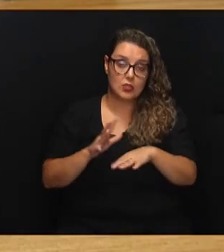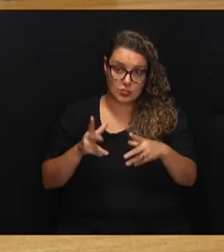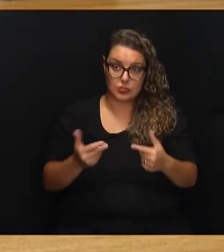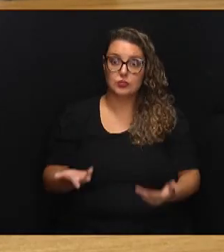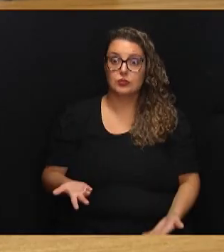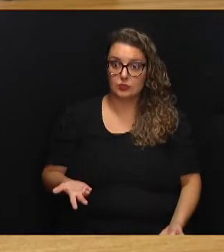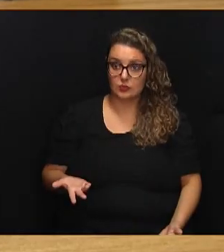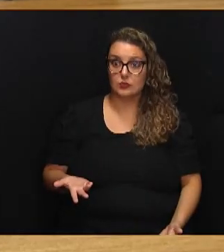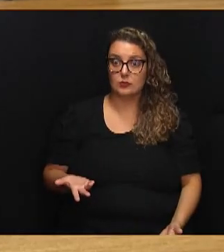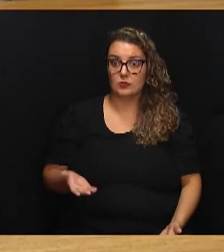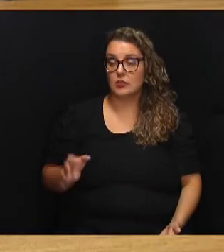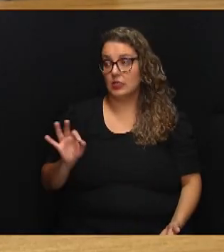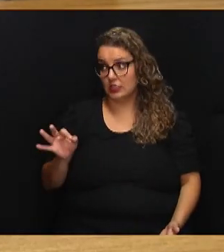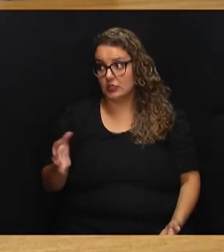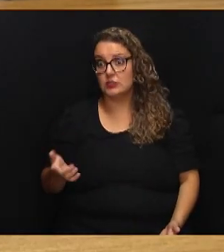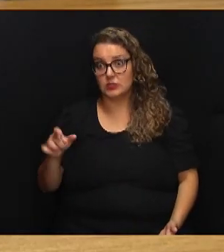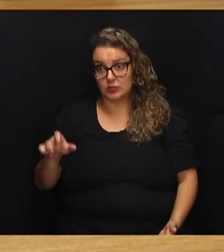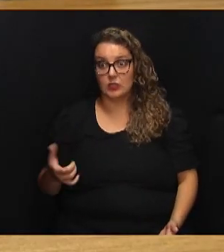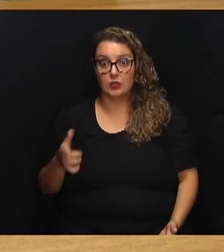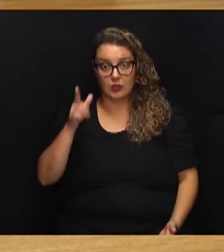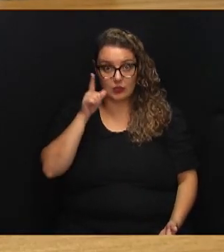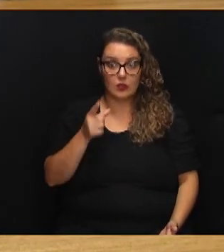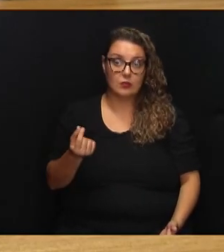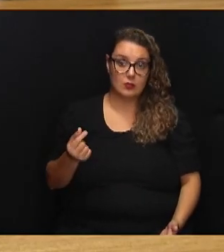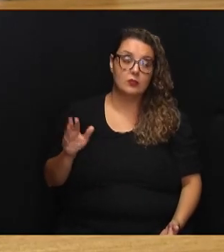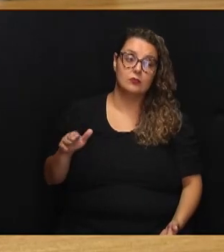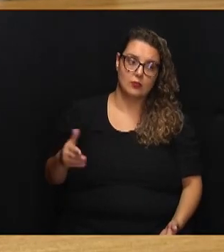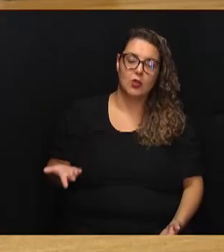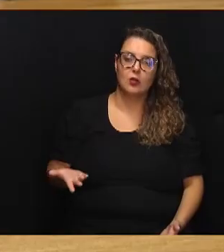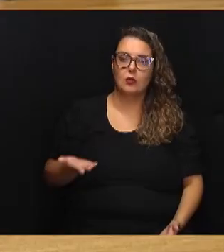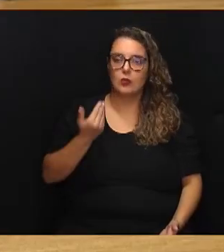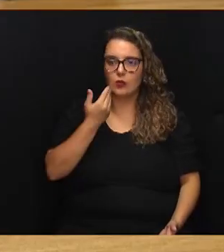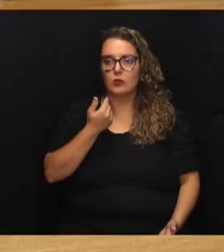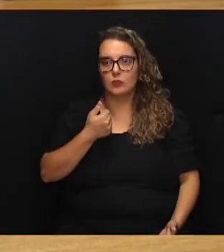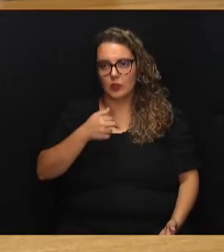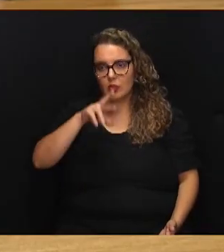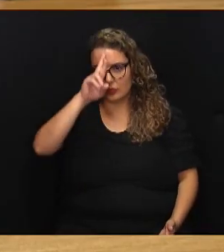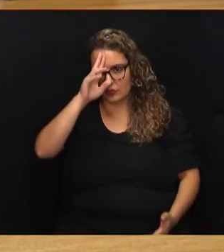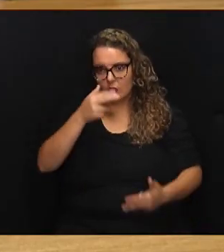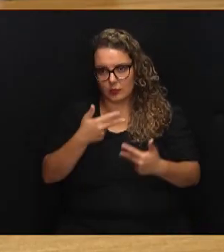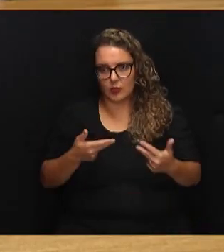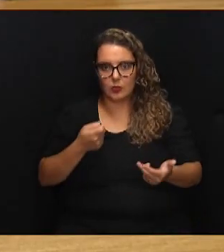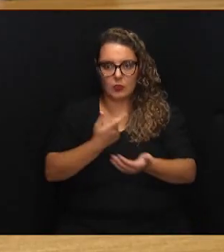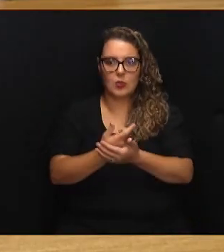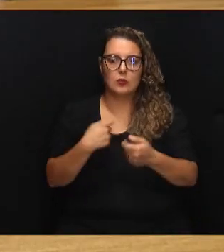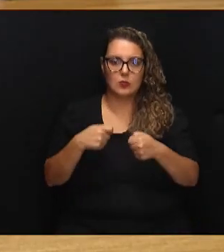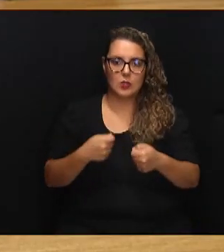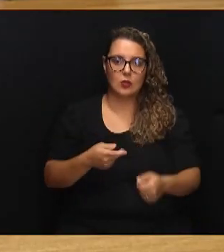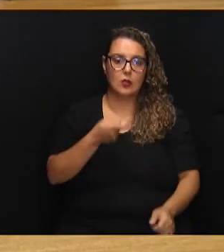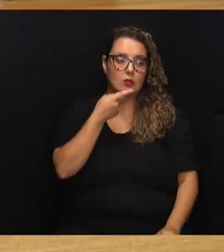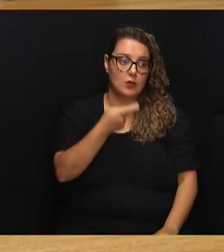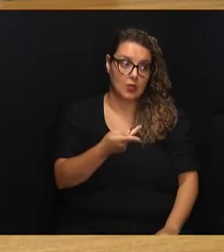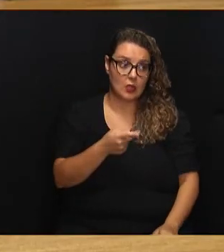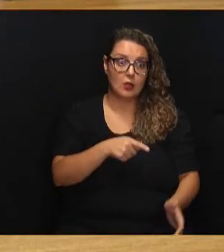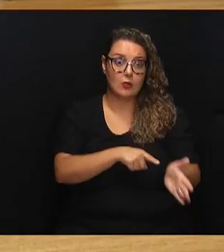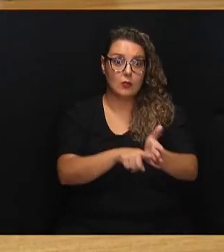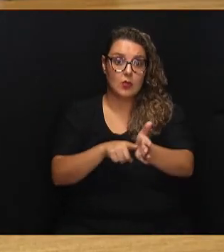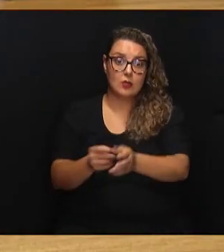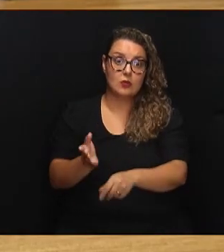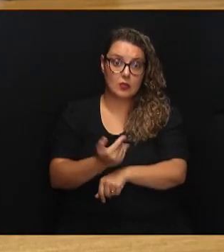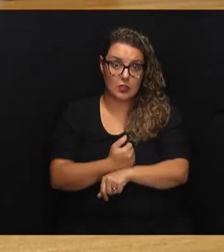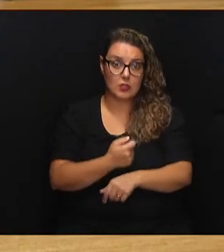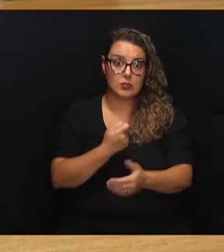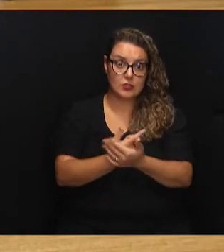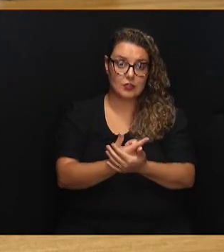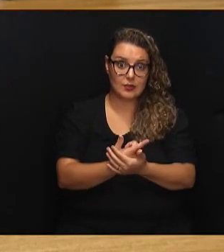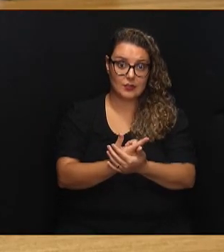em que com certeza essa pessoa vai conseguir baratear bem o almoço comprando somente o necessário. O que você falou, pesquisar antes de comprar é fundamental,